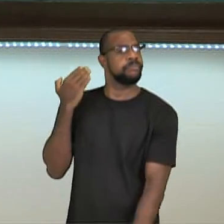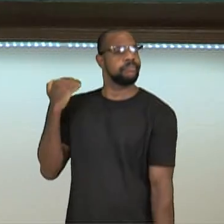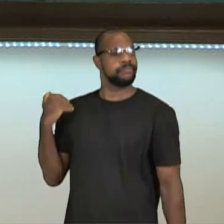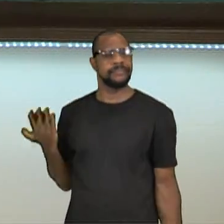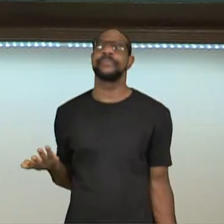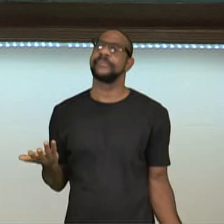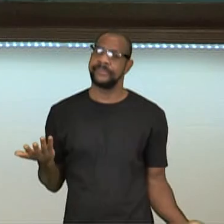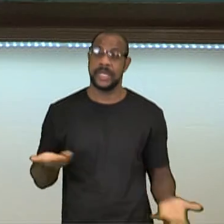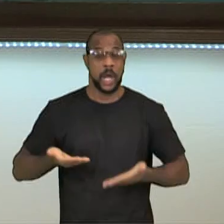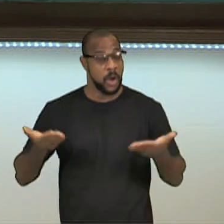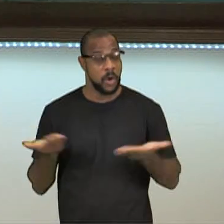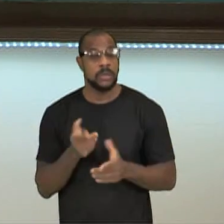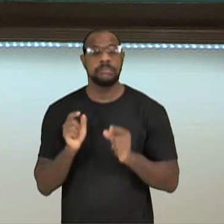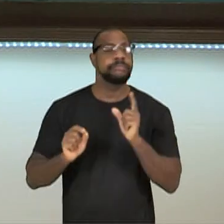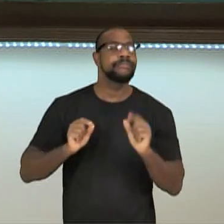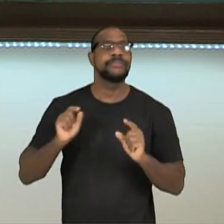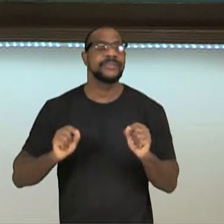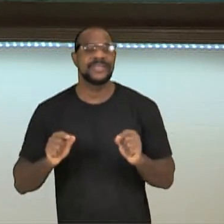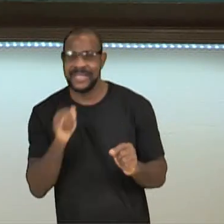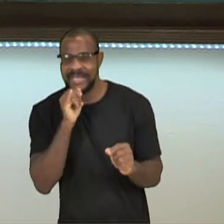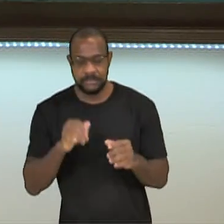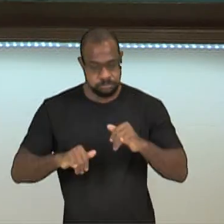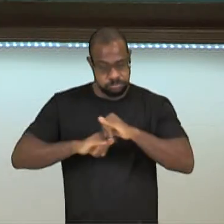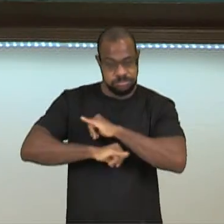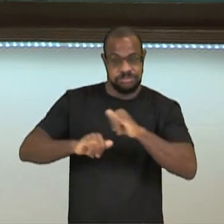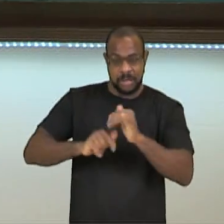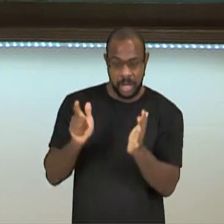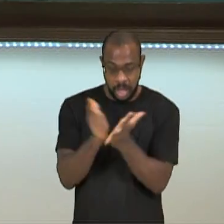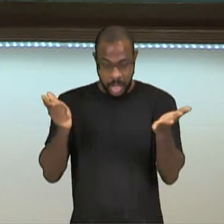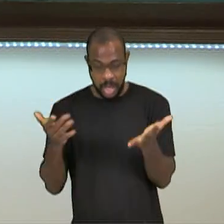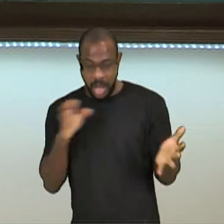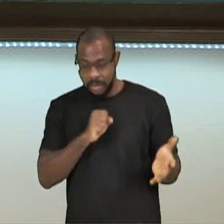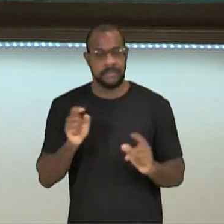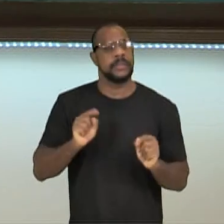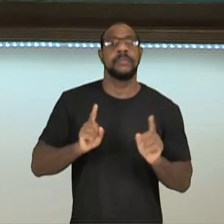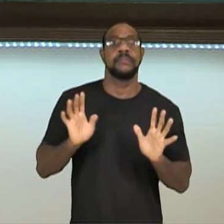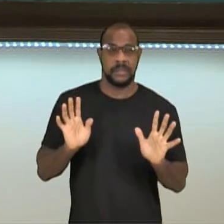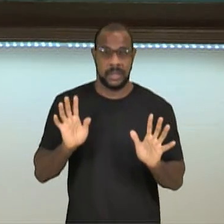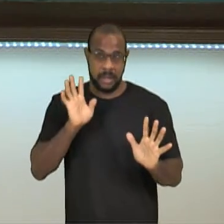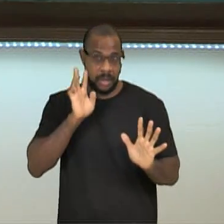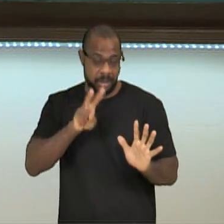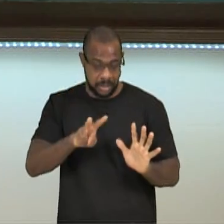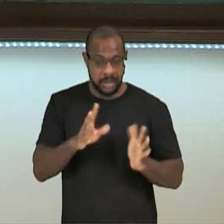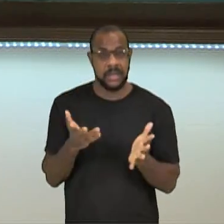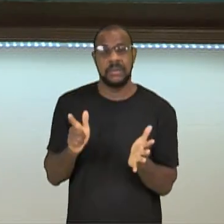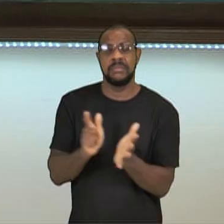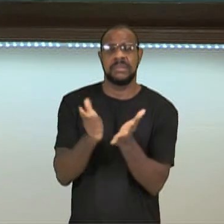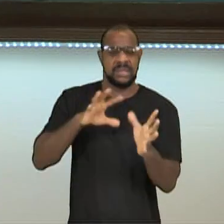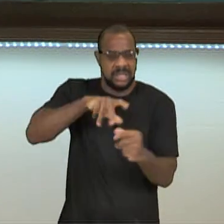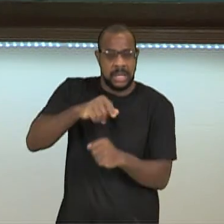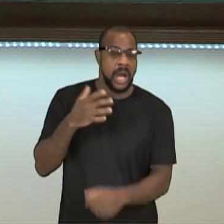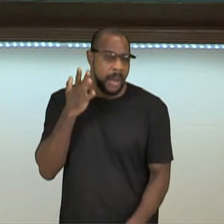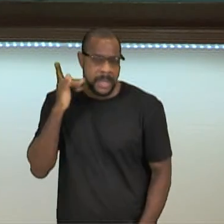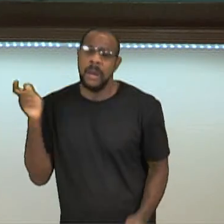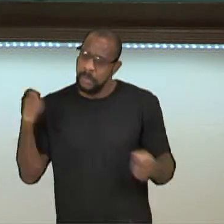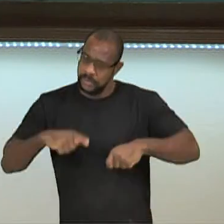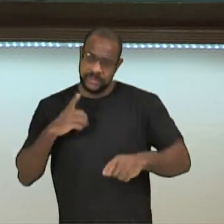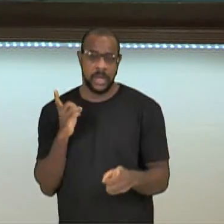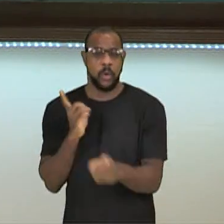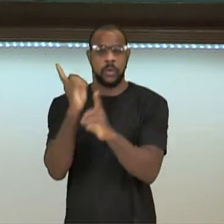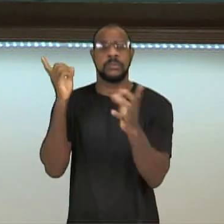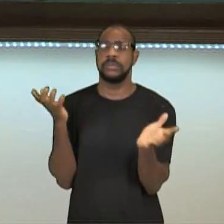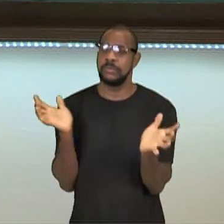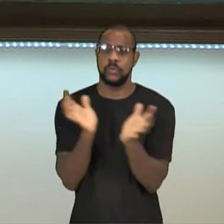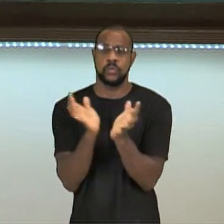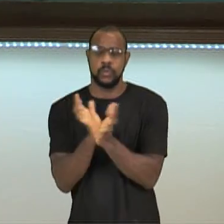científica. Pá! Né? É capa de revista em todo jornal. É capa de revista de todos os jornais aí do mundo. Amanhã pode ter outra descoberta.